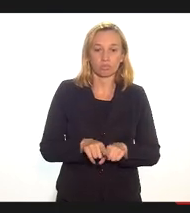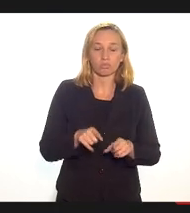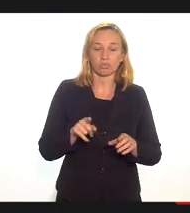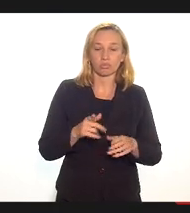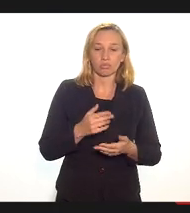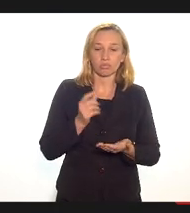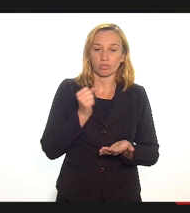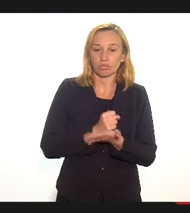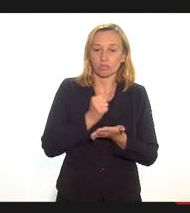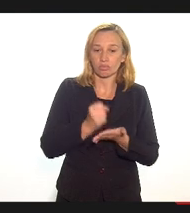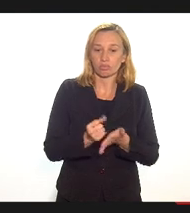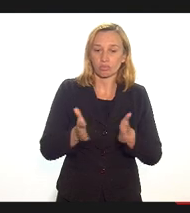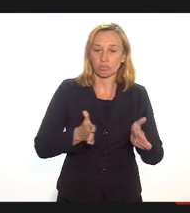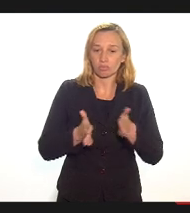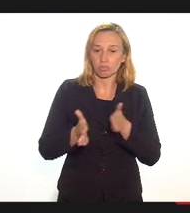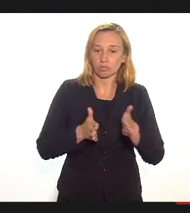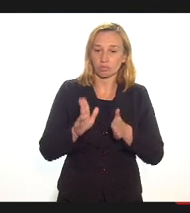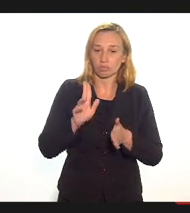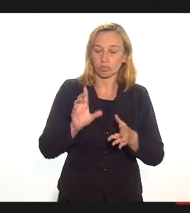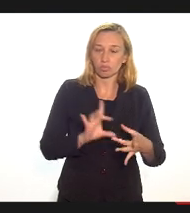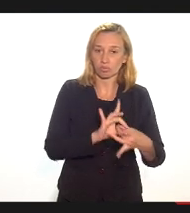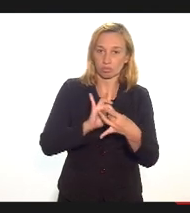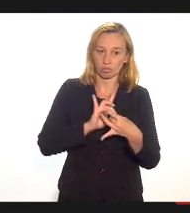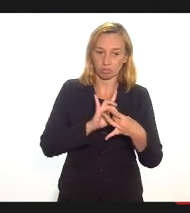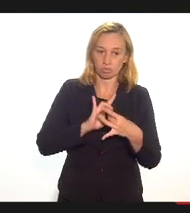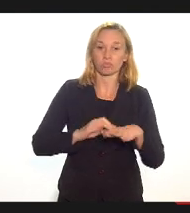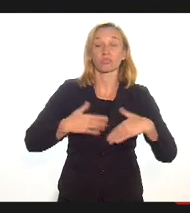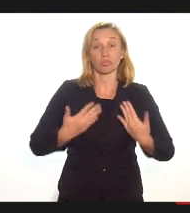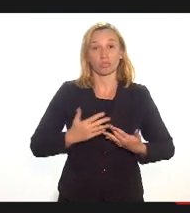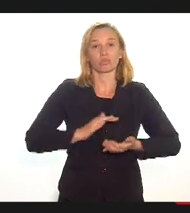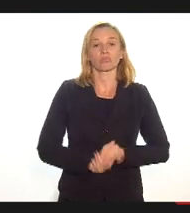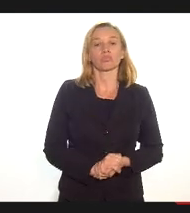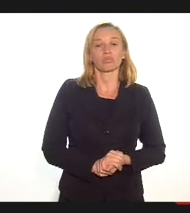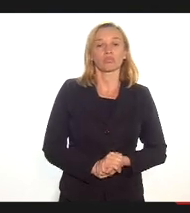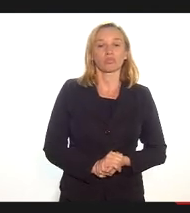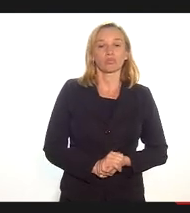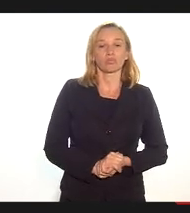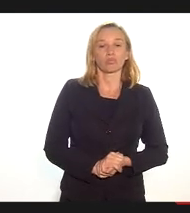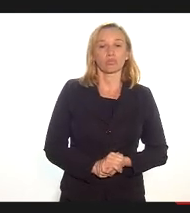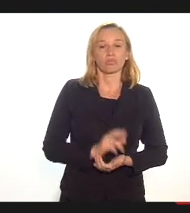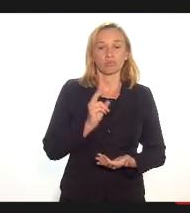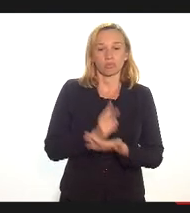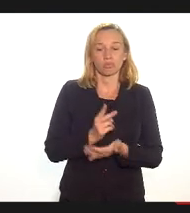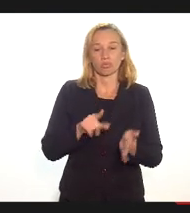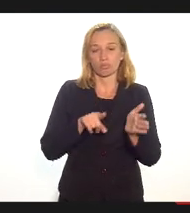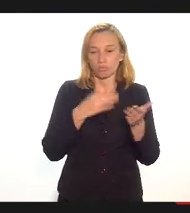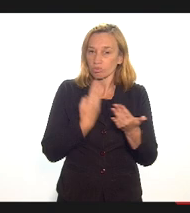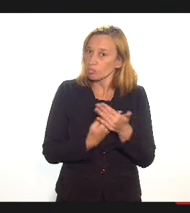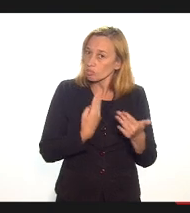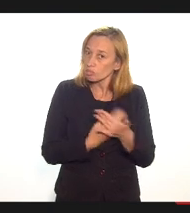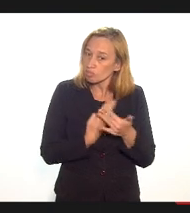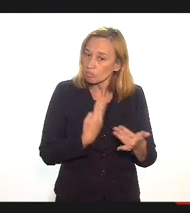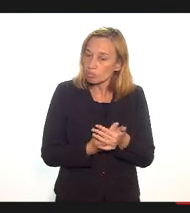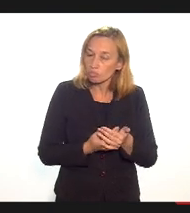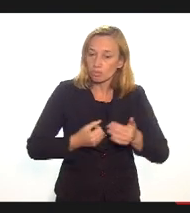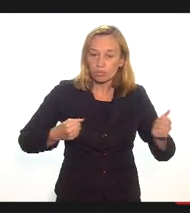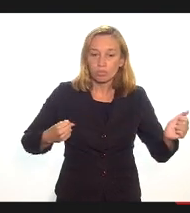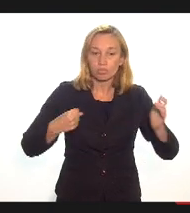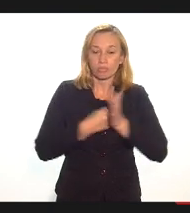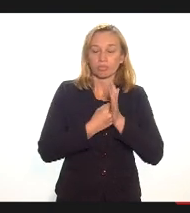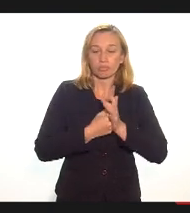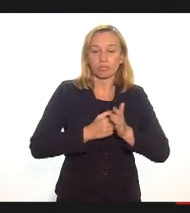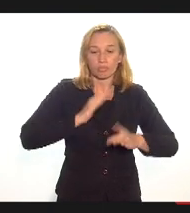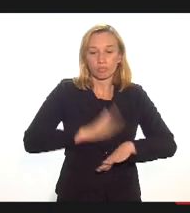contratos temporários da União. Ou seja, apesar de todos os estudos trazer um impacto de mais de